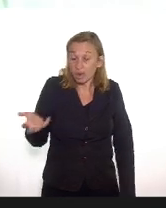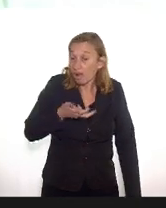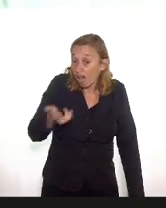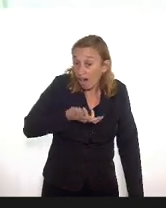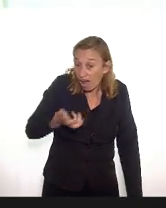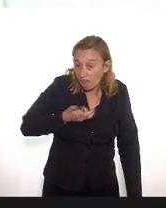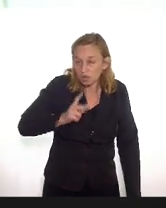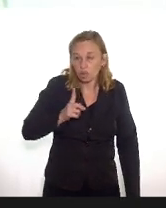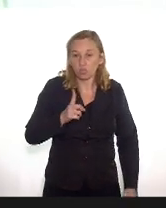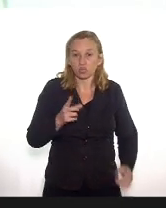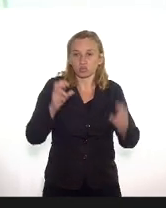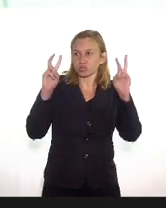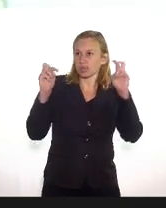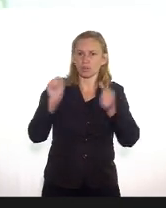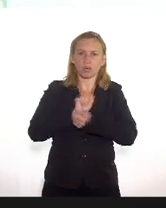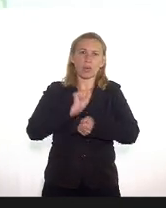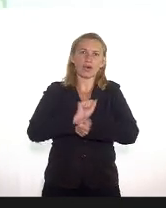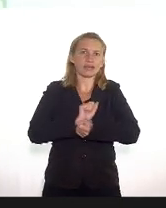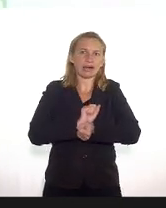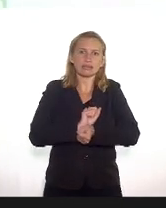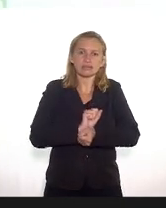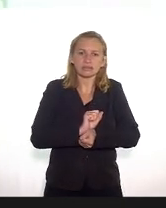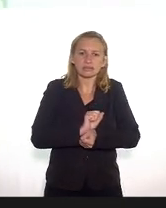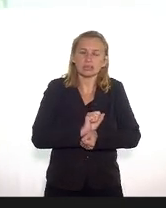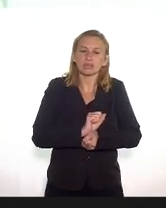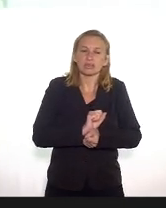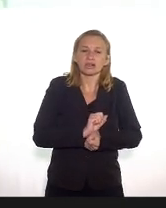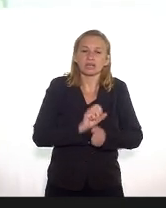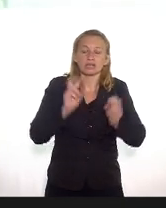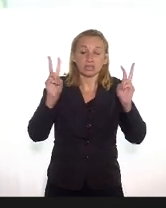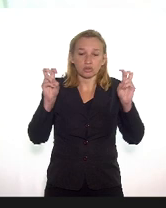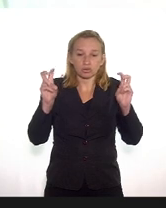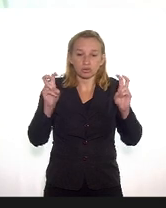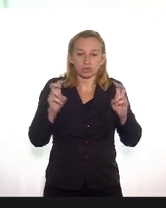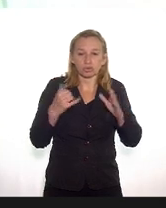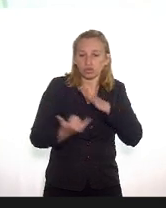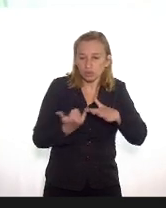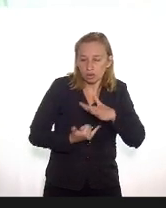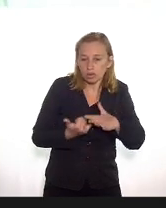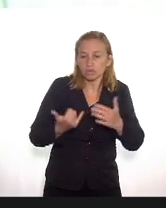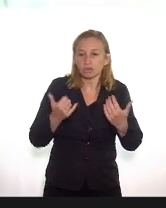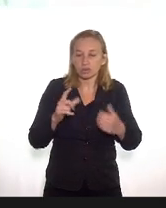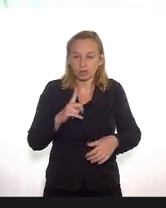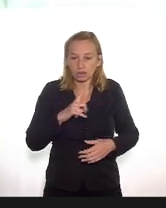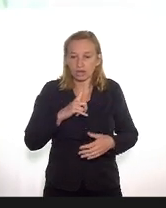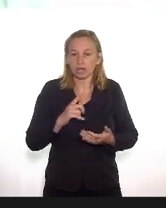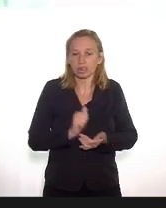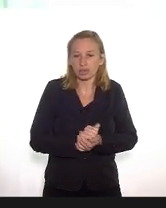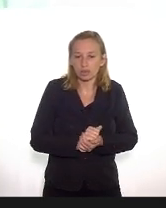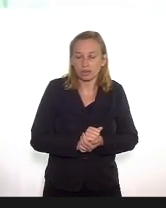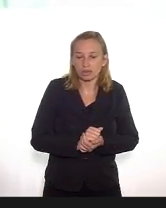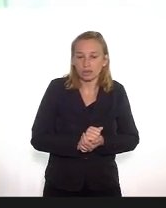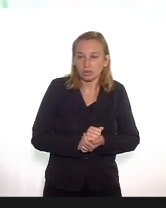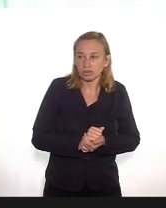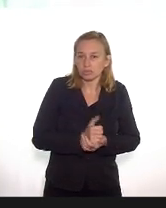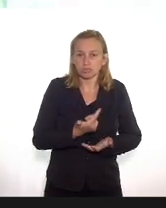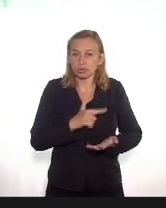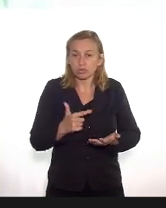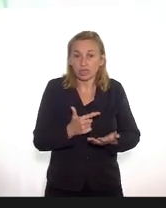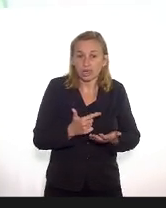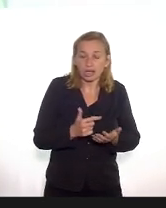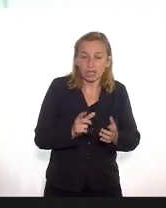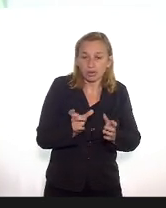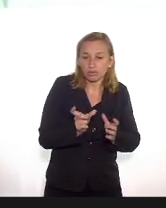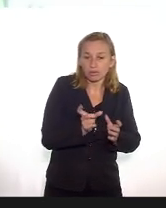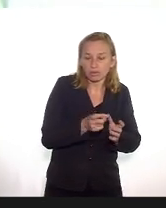que a gente possa aguardar. Para além dessas questões institucionais, a gente tem uma defasagem, a gente não tem auxílio transporte na instituição,